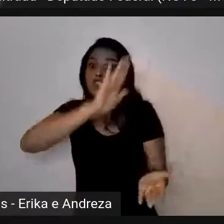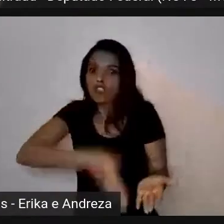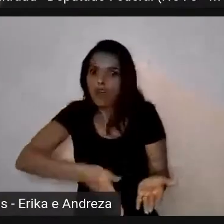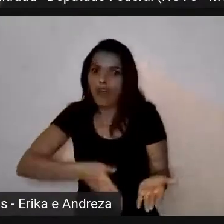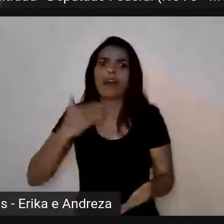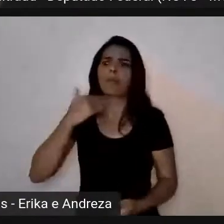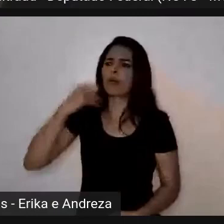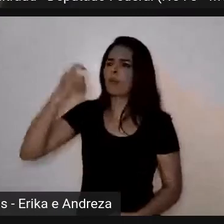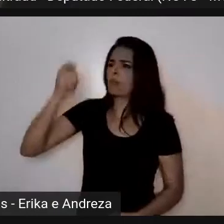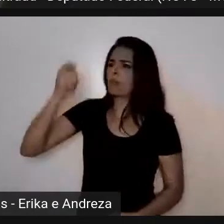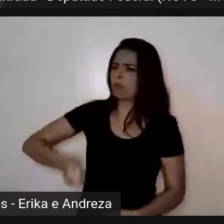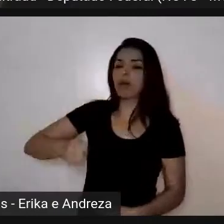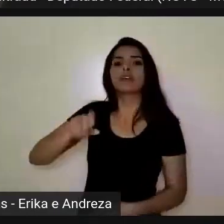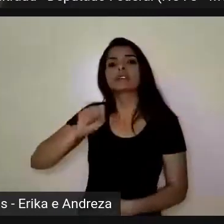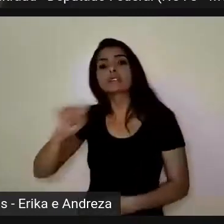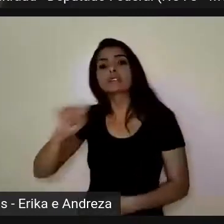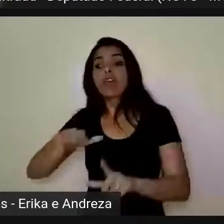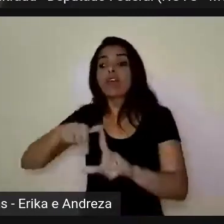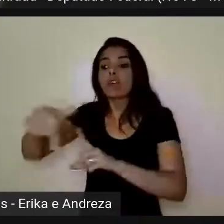desempenho insuficiente.